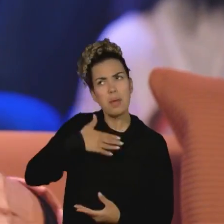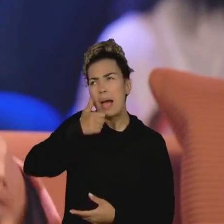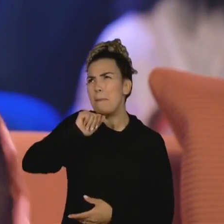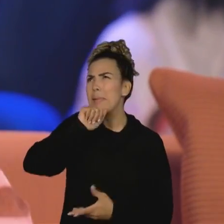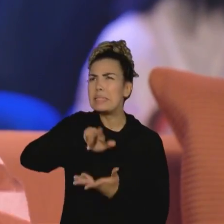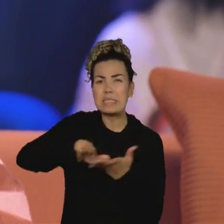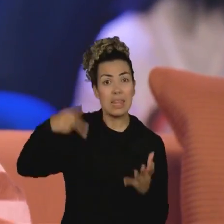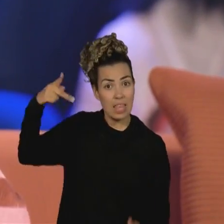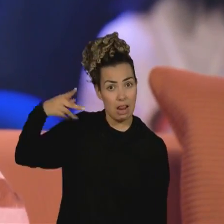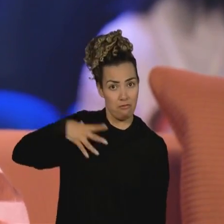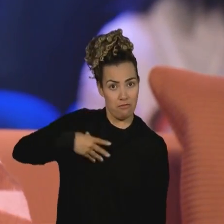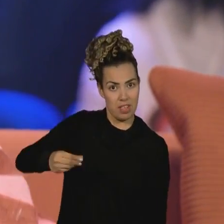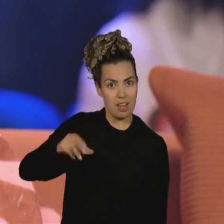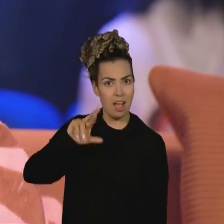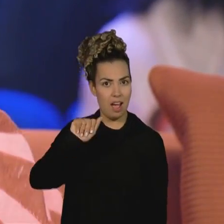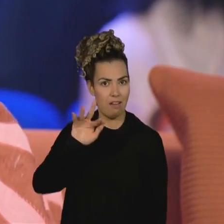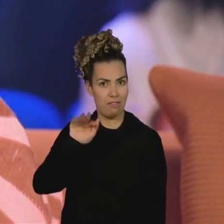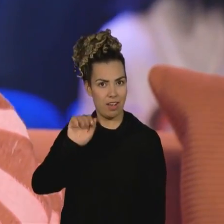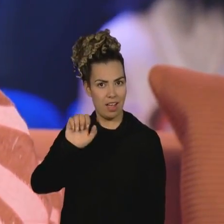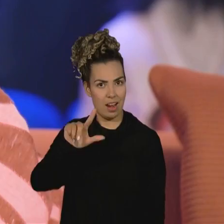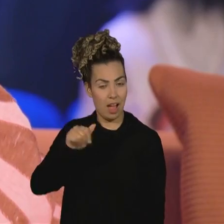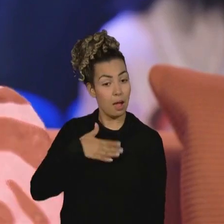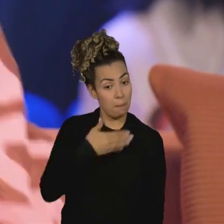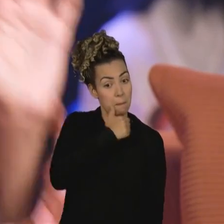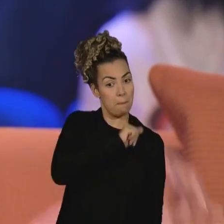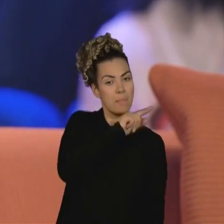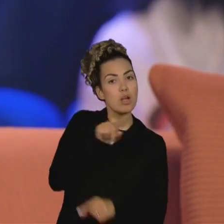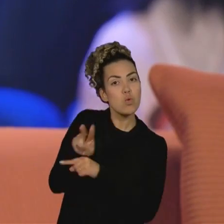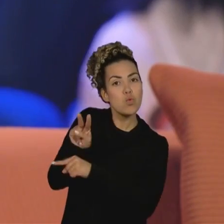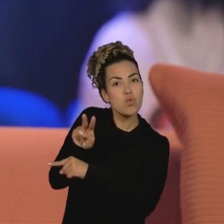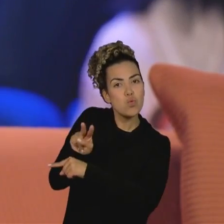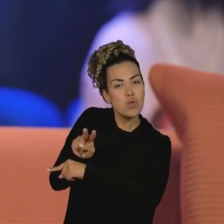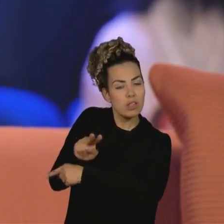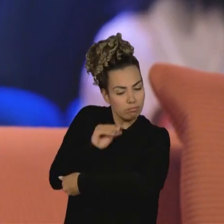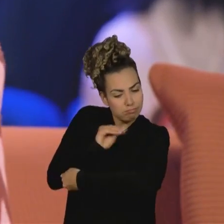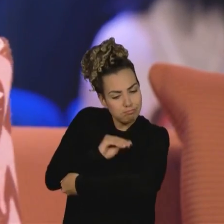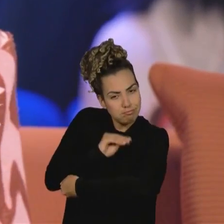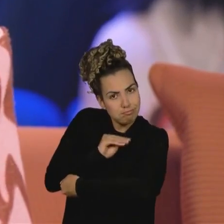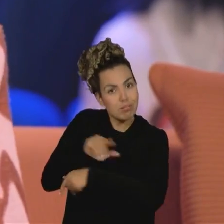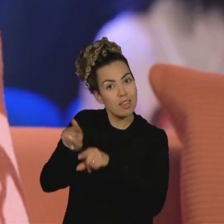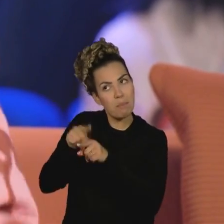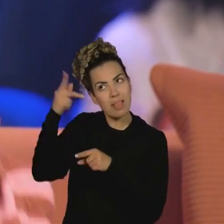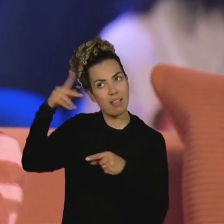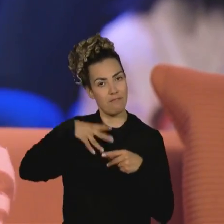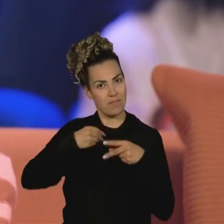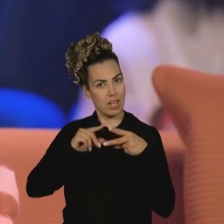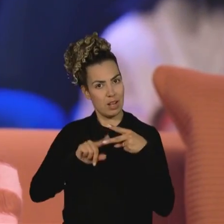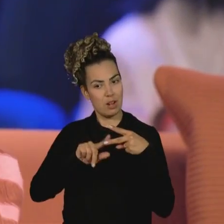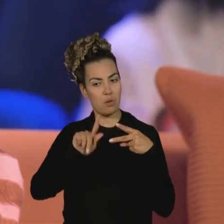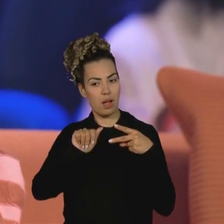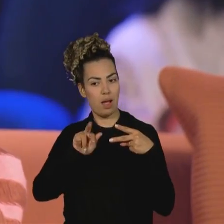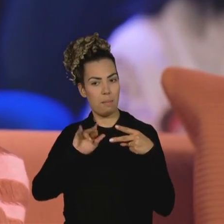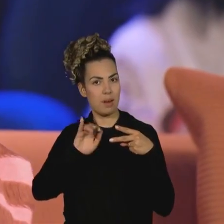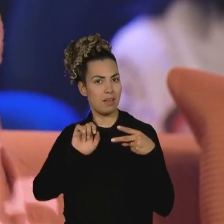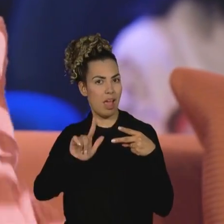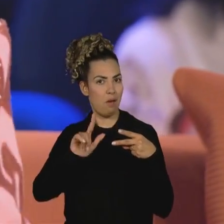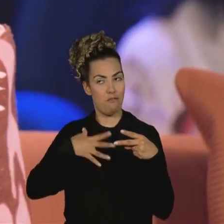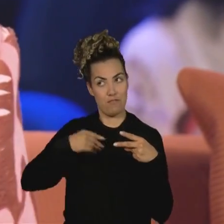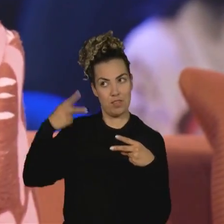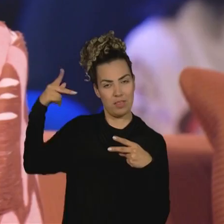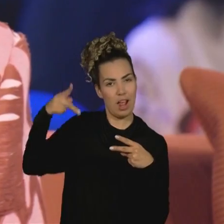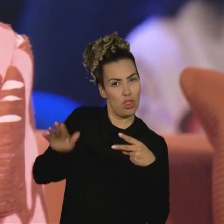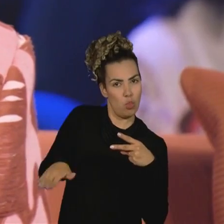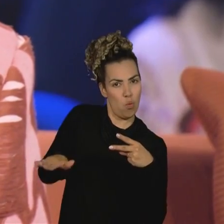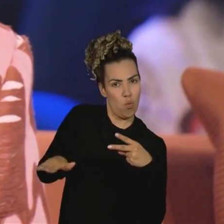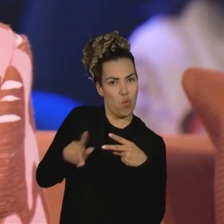da Rafaela, né, da filha dela mais velha. E também foi babá do Gabriel, que é o filho dela mais novo.